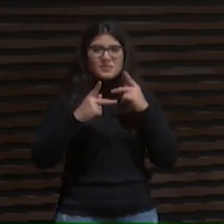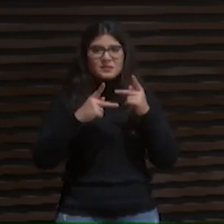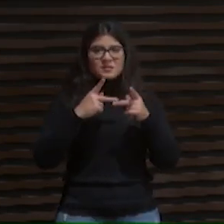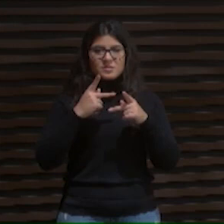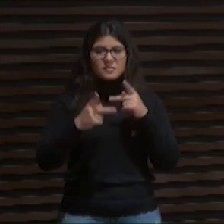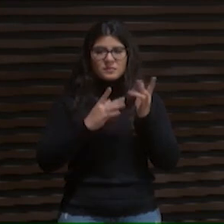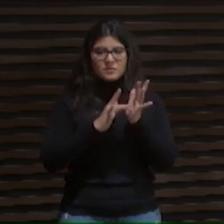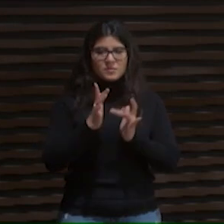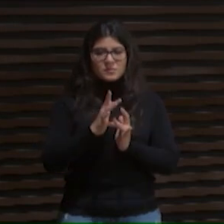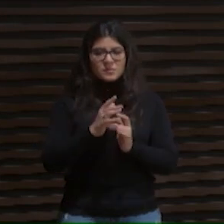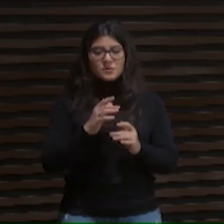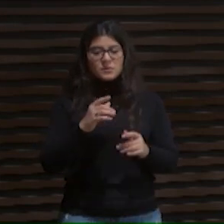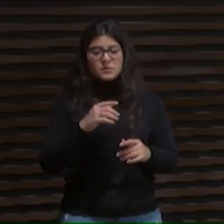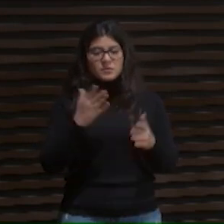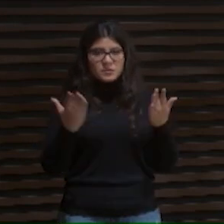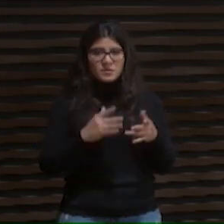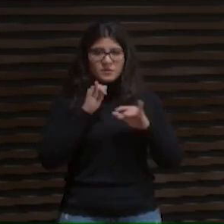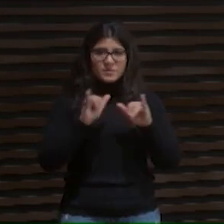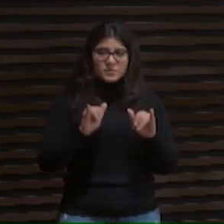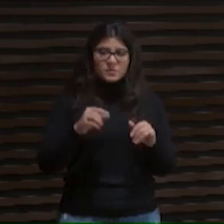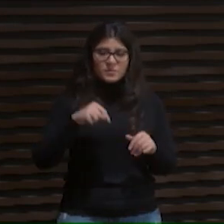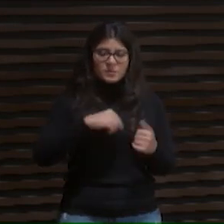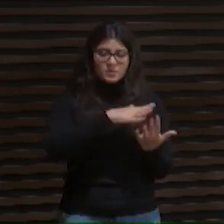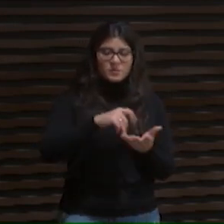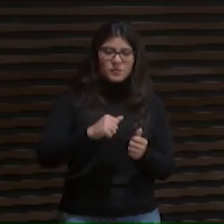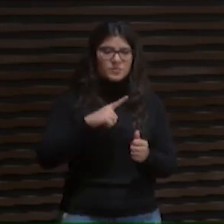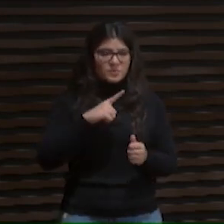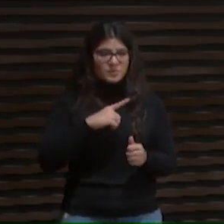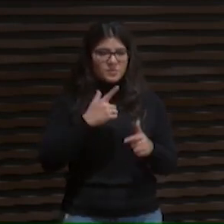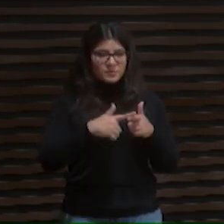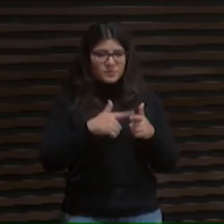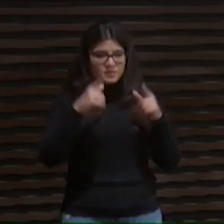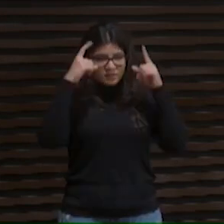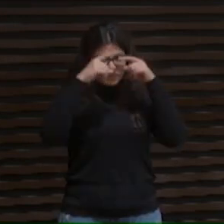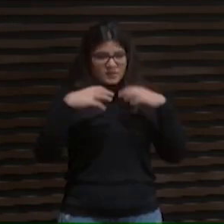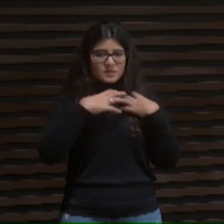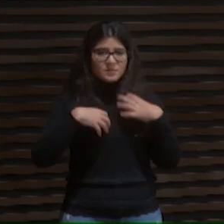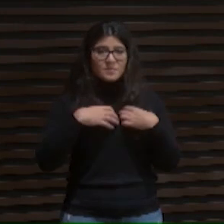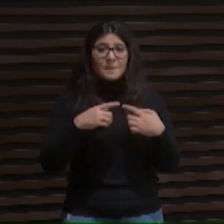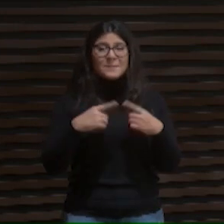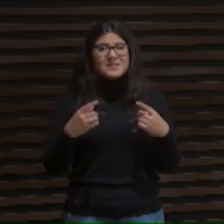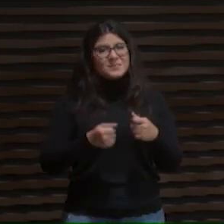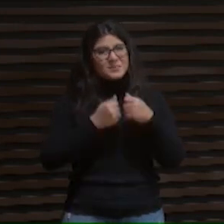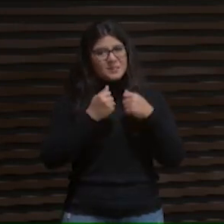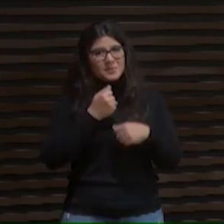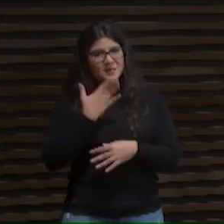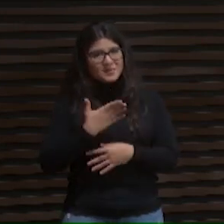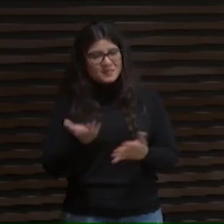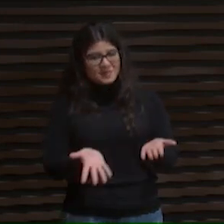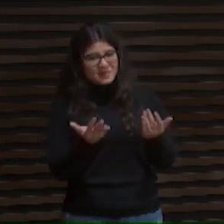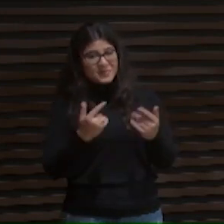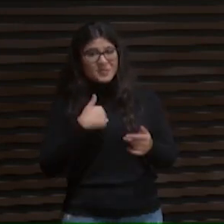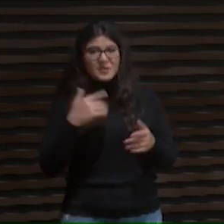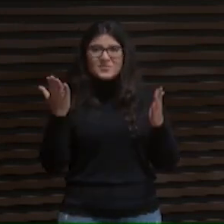por aflições, apertos, mas tem de bom ânimo, eu venci o mundo. O próprio